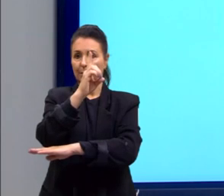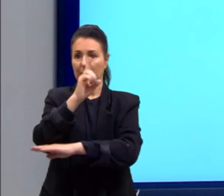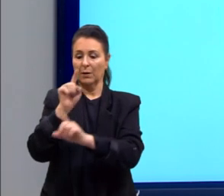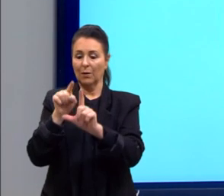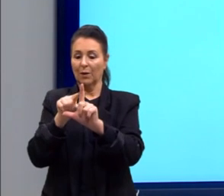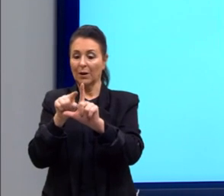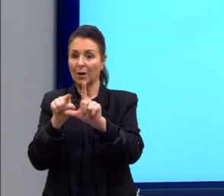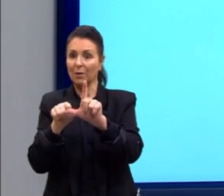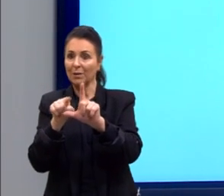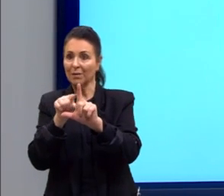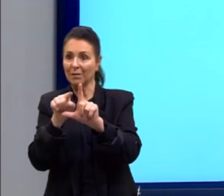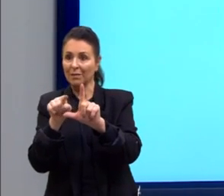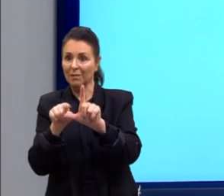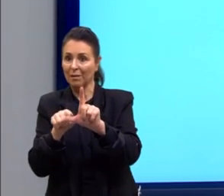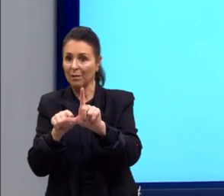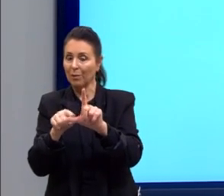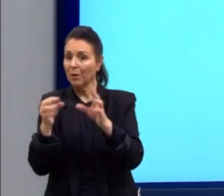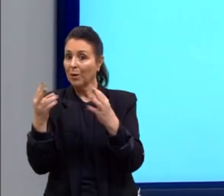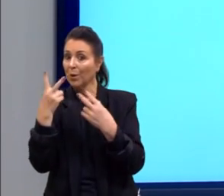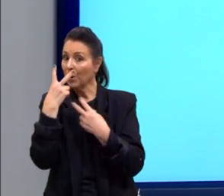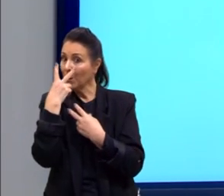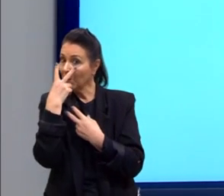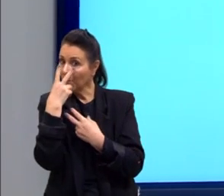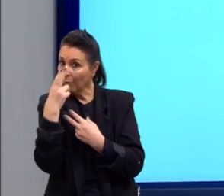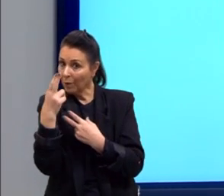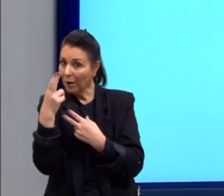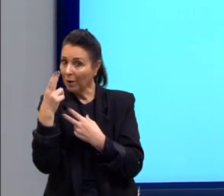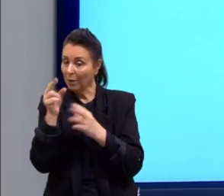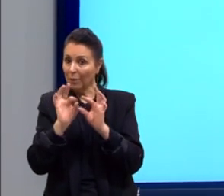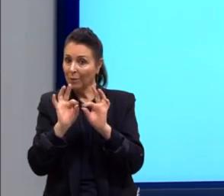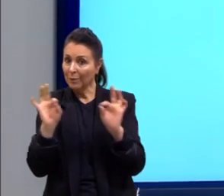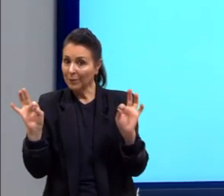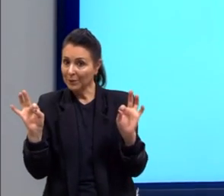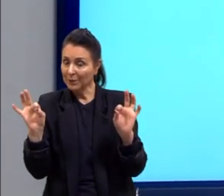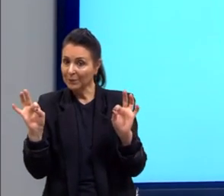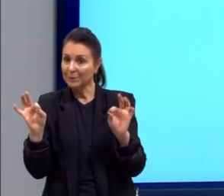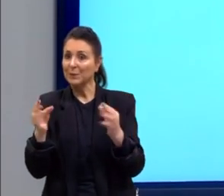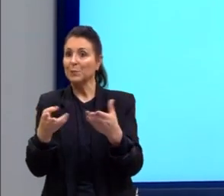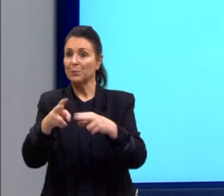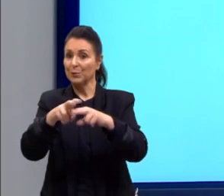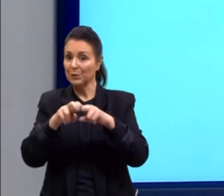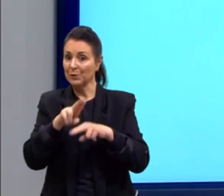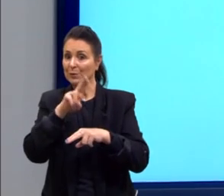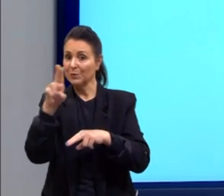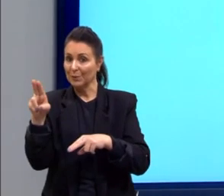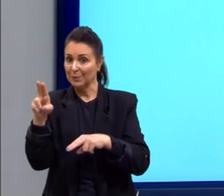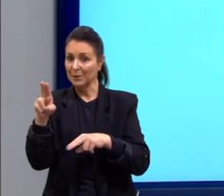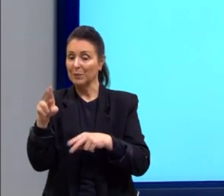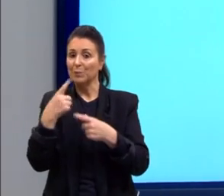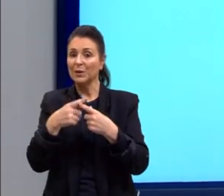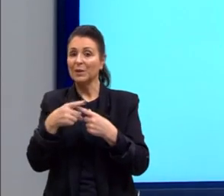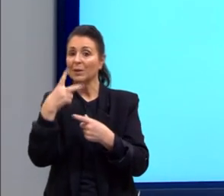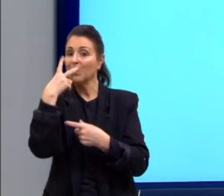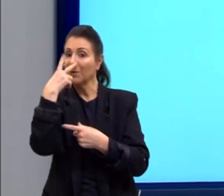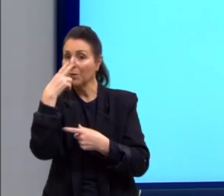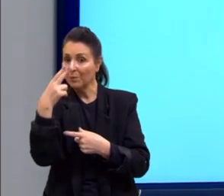possuem exatamente a mesma medida eles são chamados de ângulos o gruentes